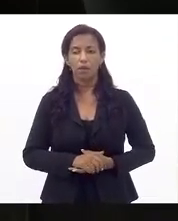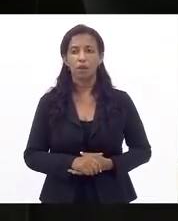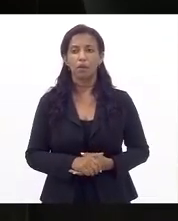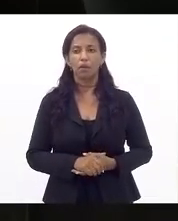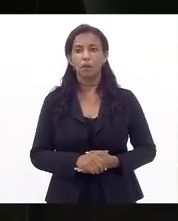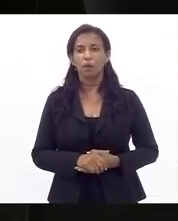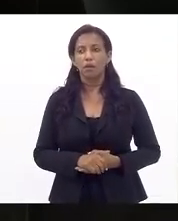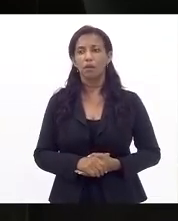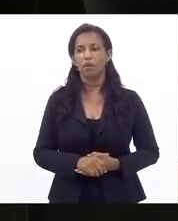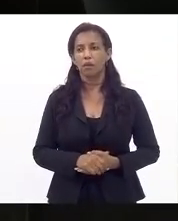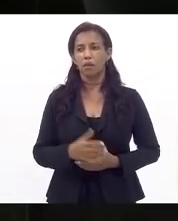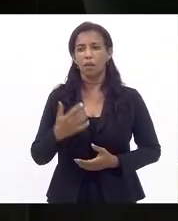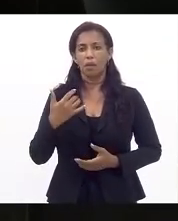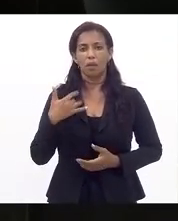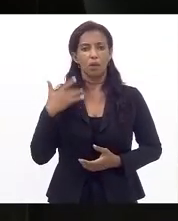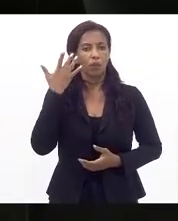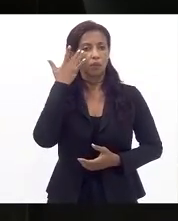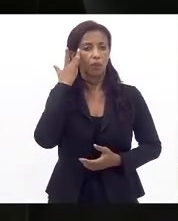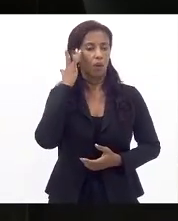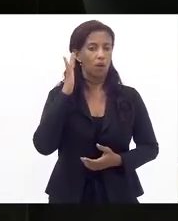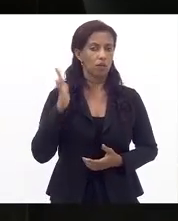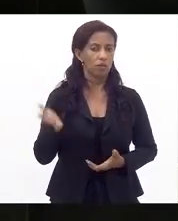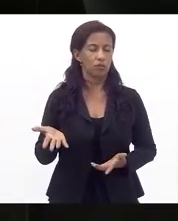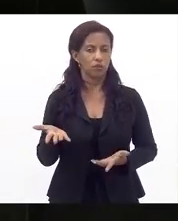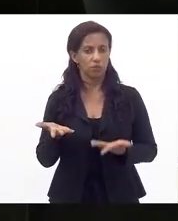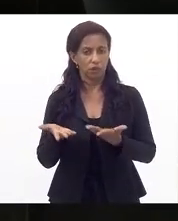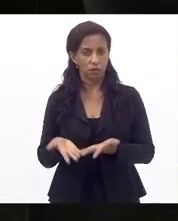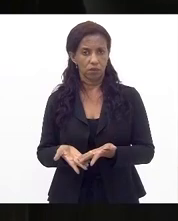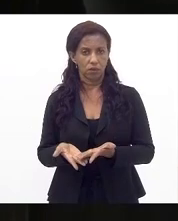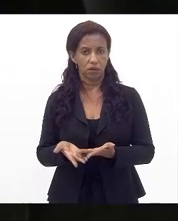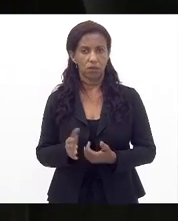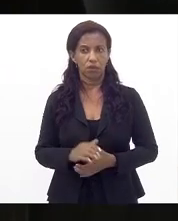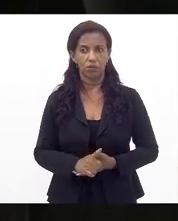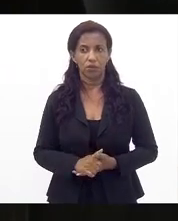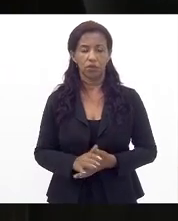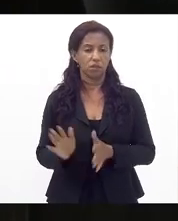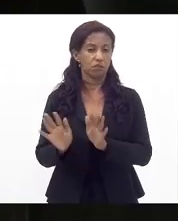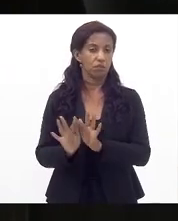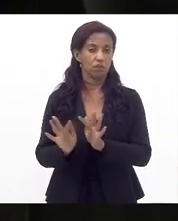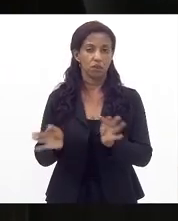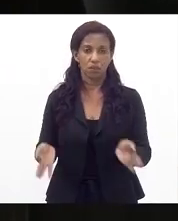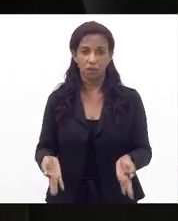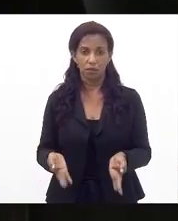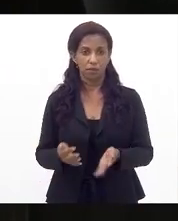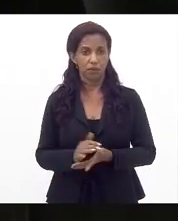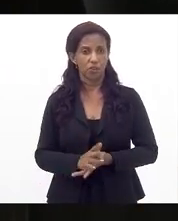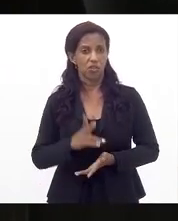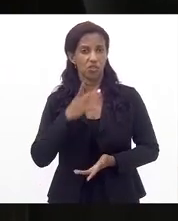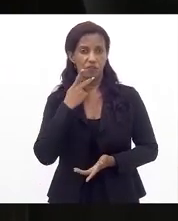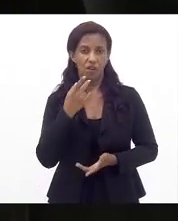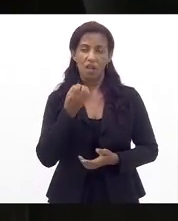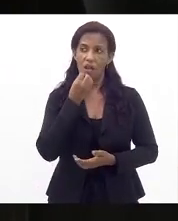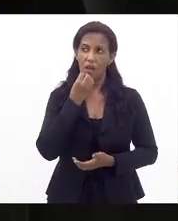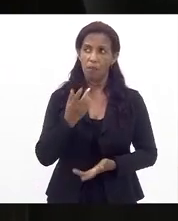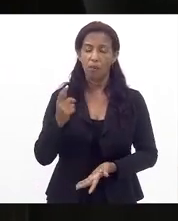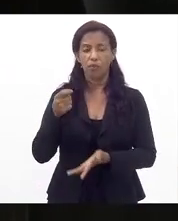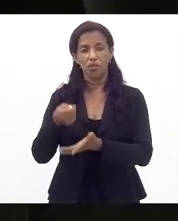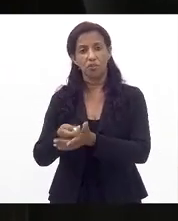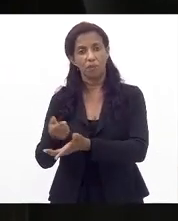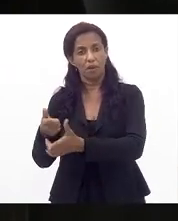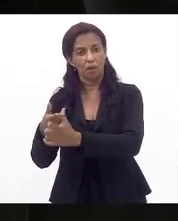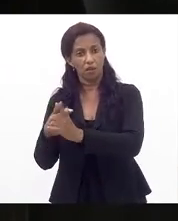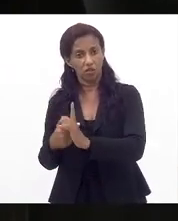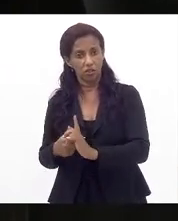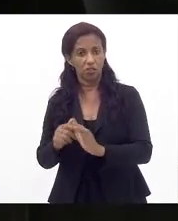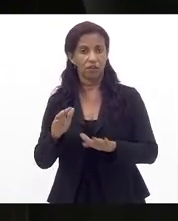e eu não acho que seja essa questão são simples de dizer bom a gente paga a dívida